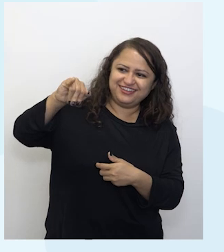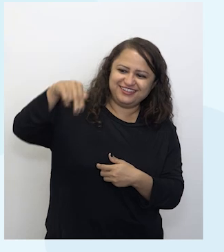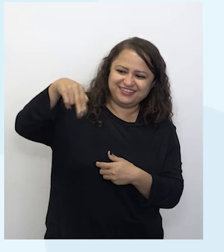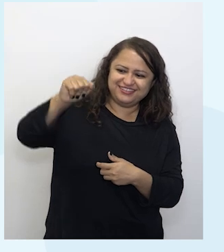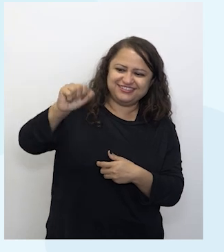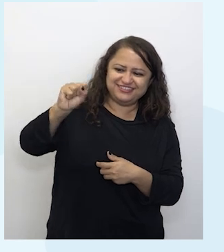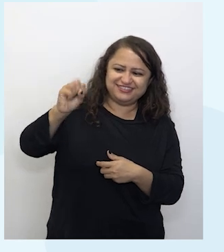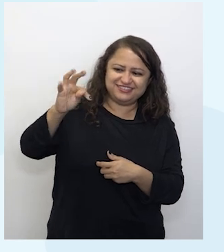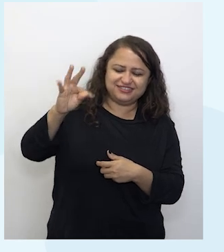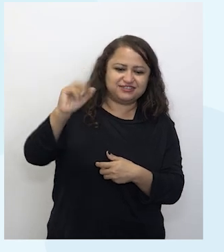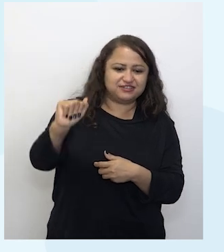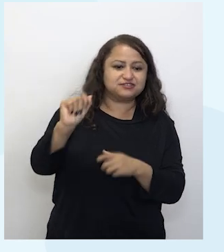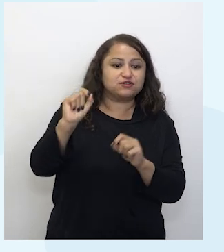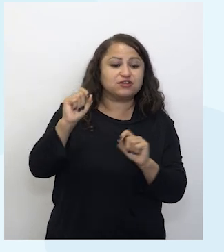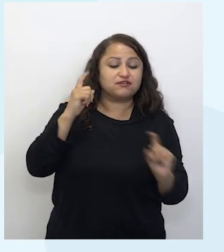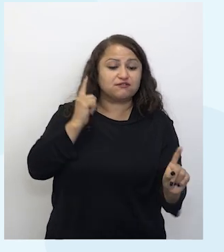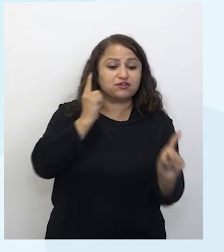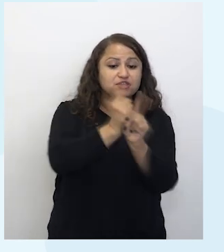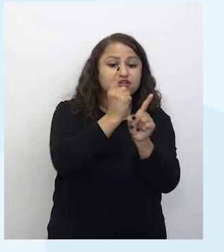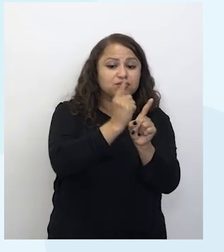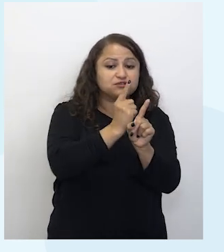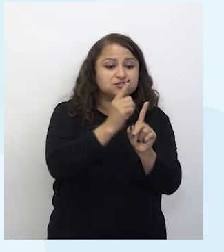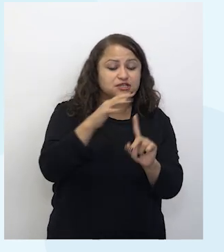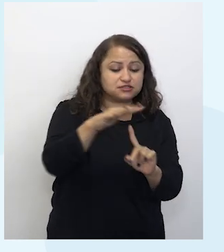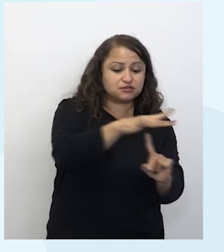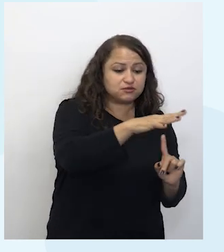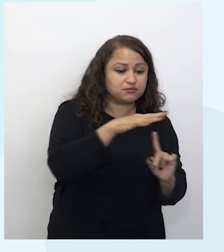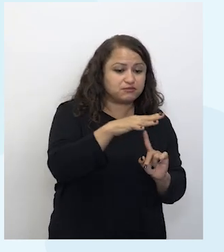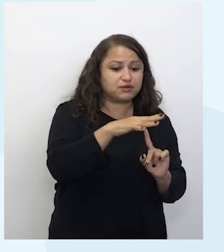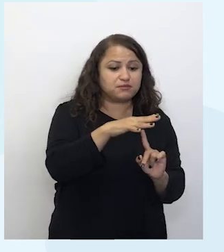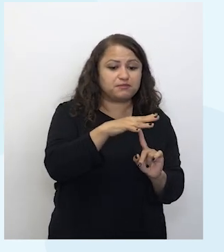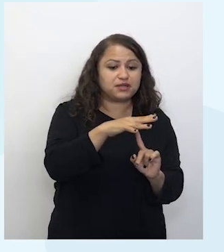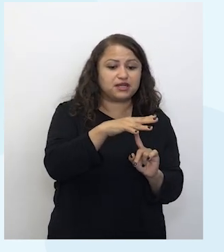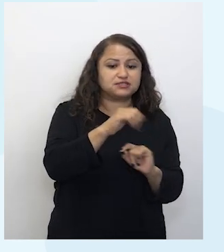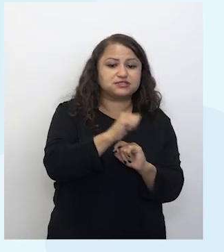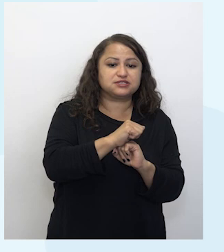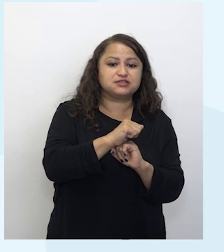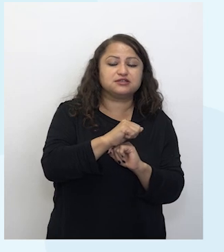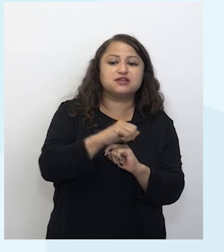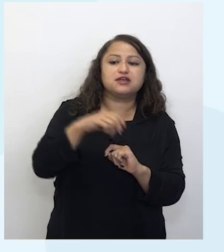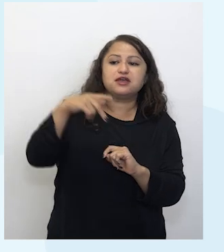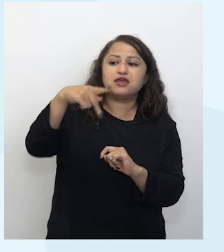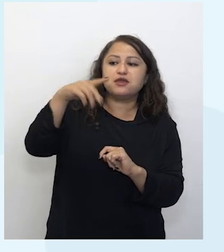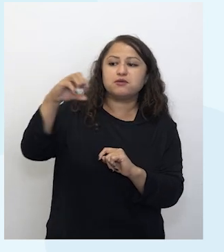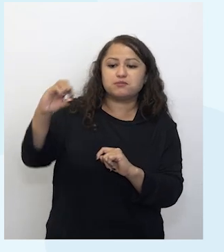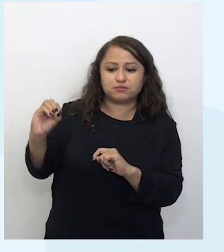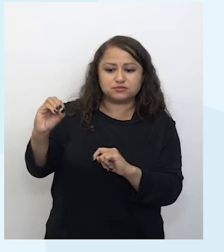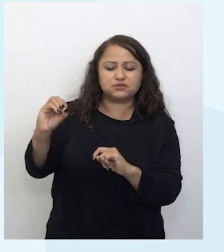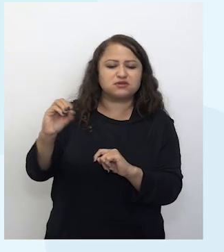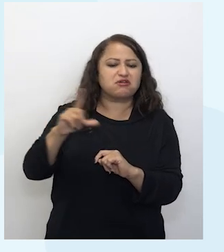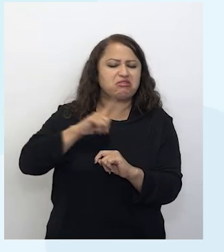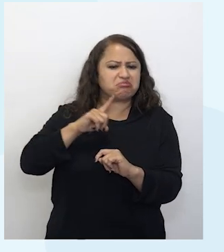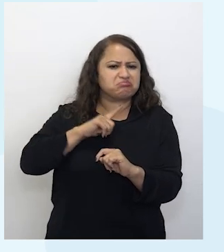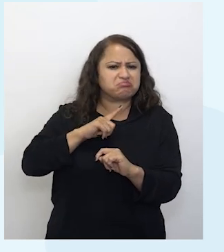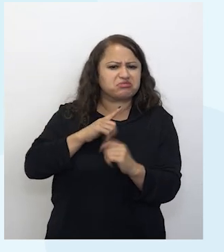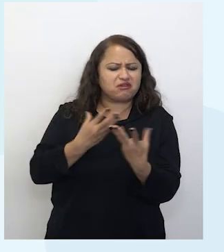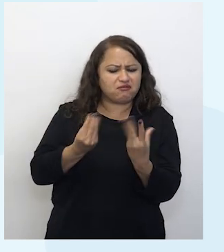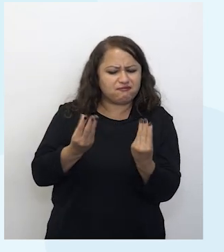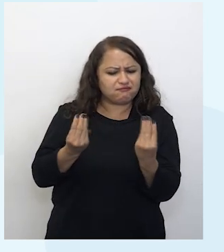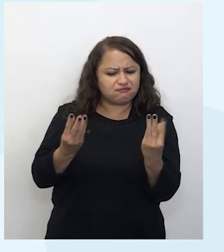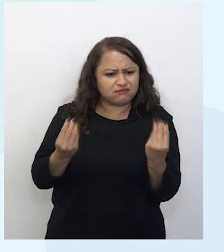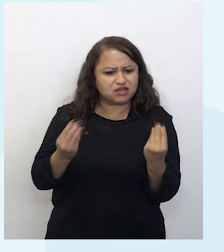uma praça, aos 11 anos, em Porto Alegre. Eu sei que tem muitos professores que estão nos assistindo agora que